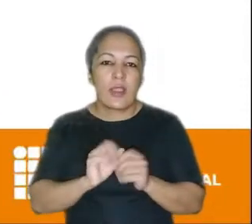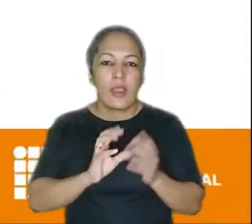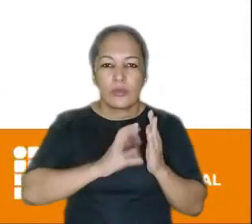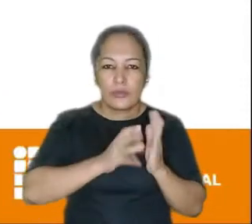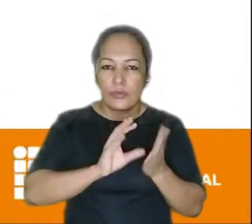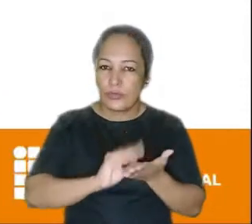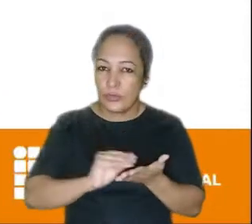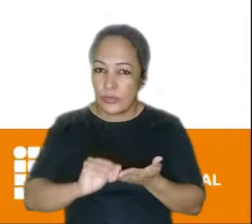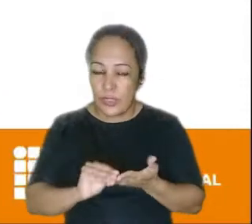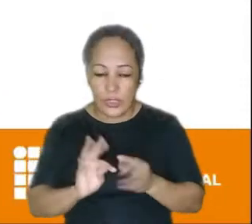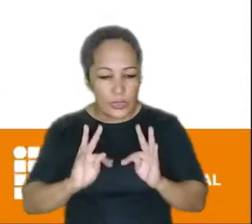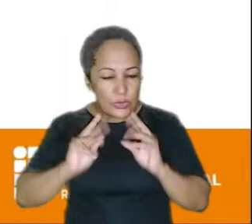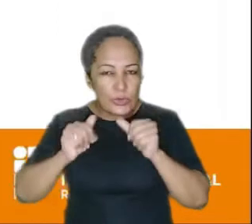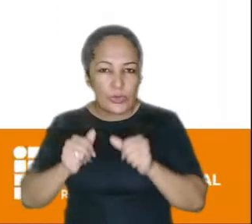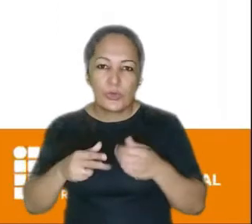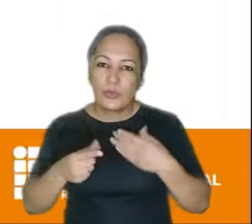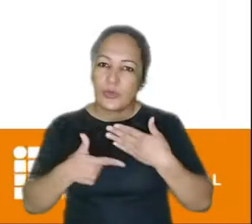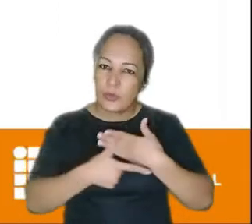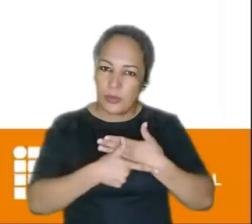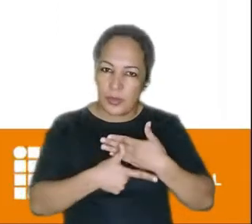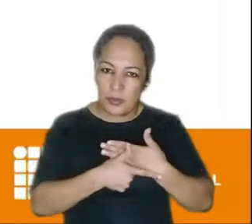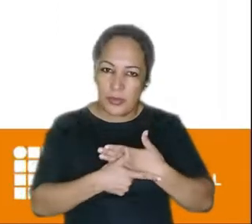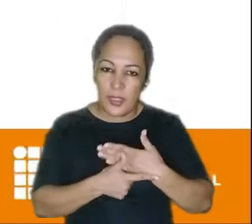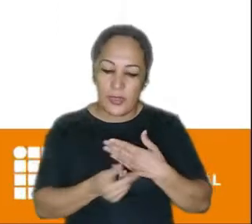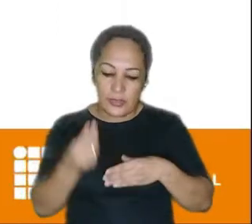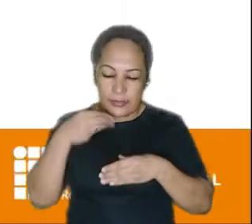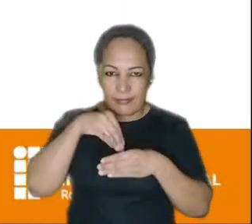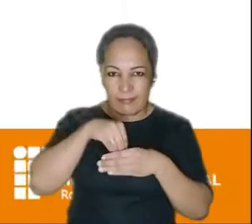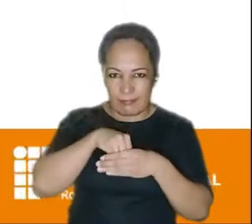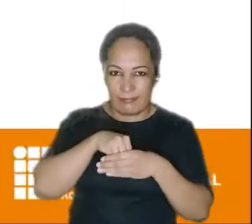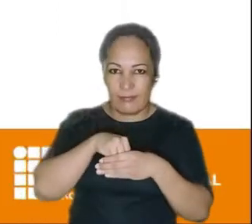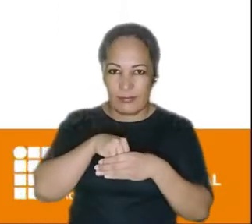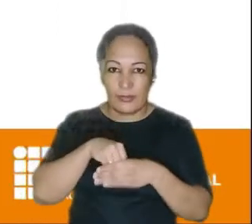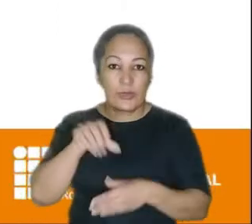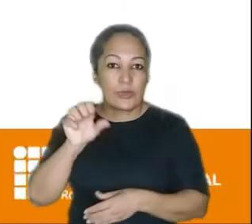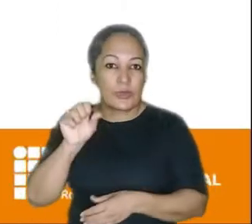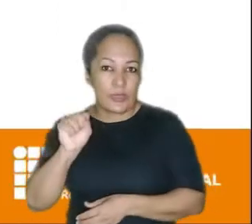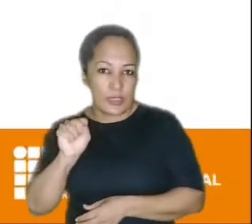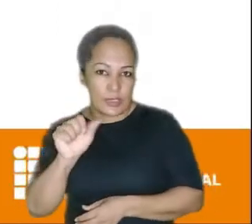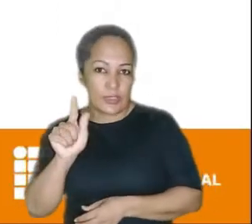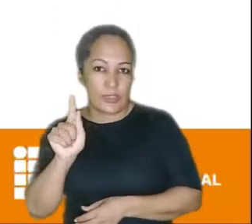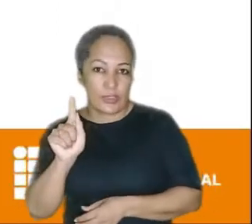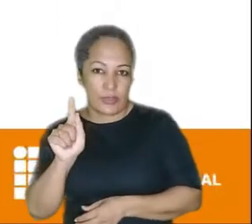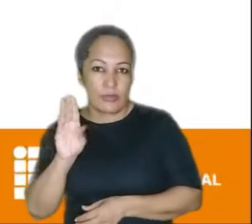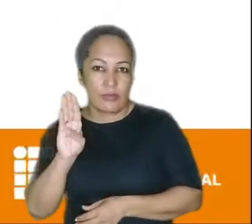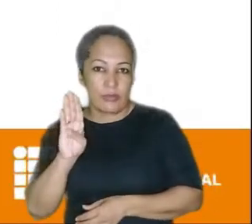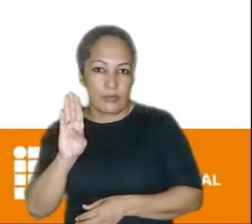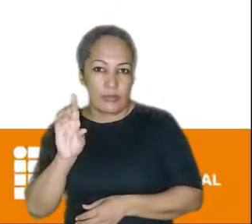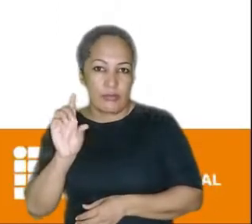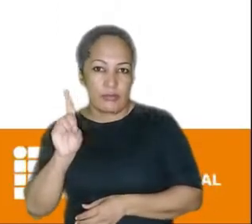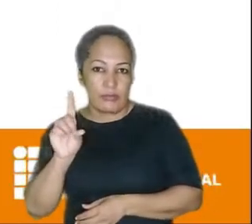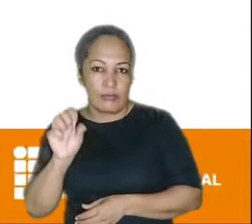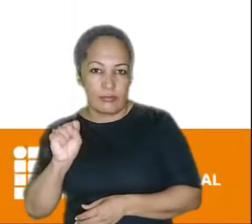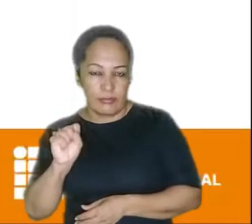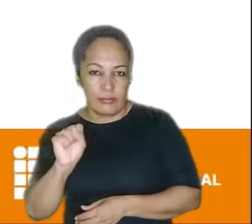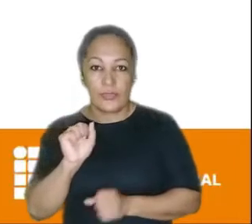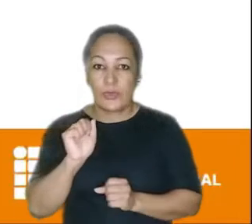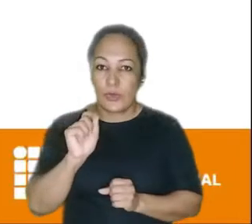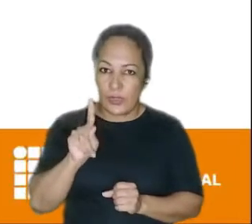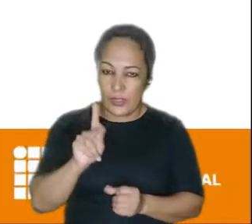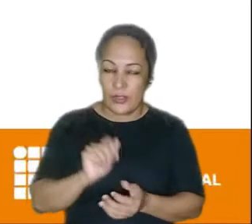a responsabilidade do que está armazenado, ela é do SGBD, tá bom? A camada de aplicação não se preocupa com esse tipo de